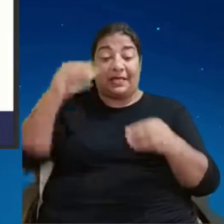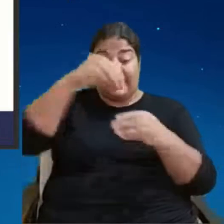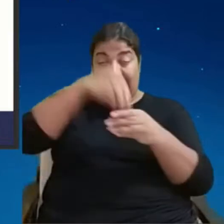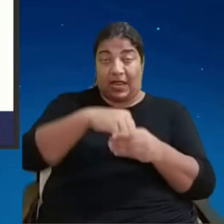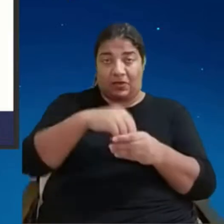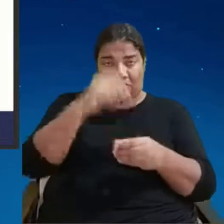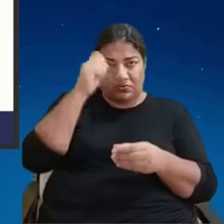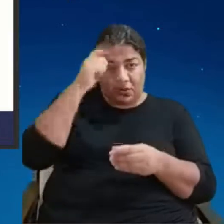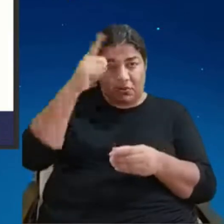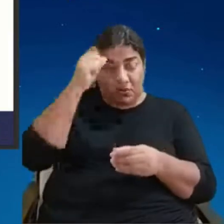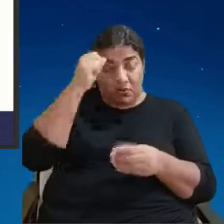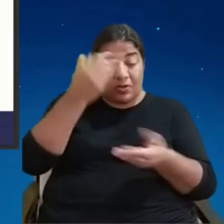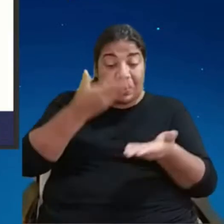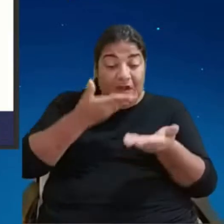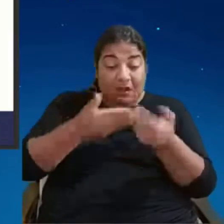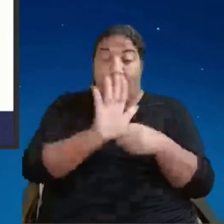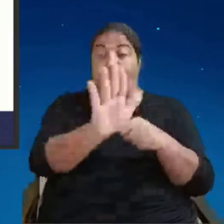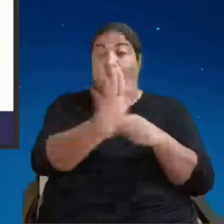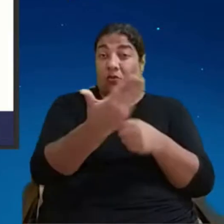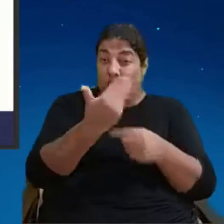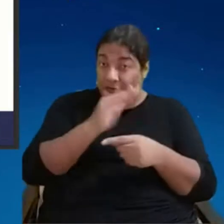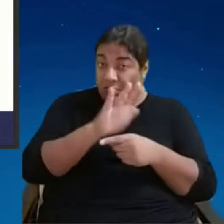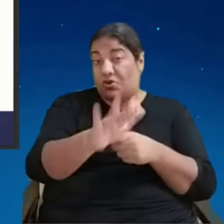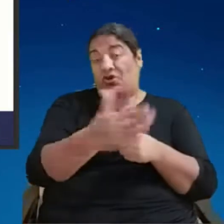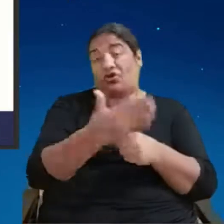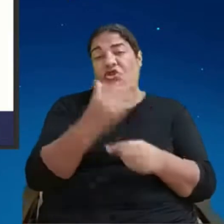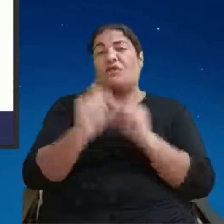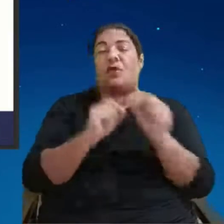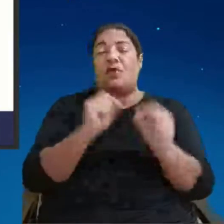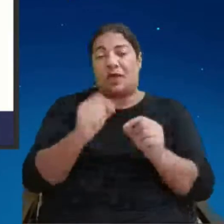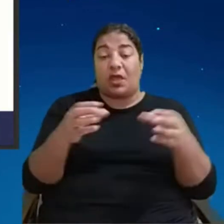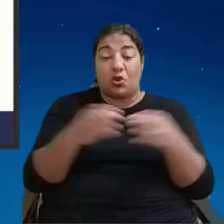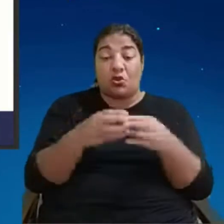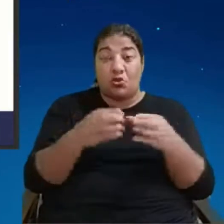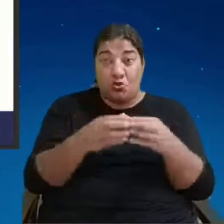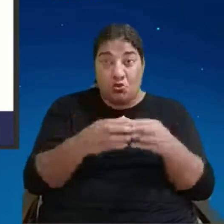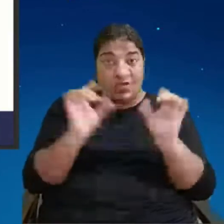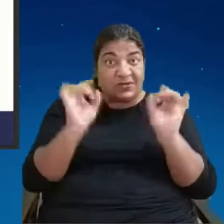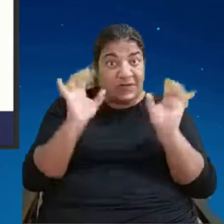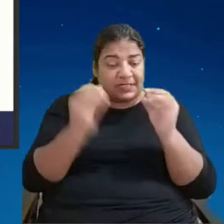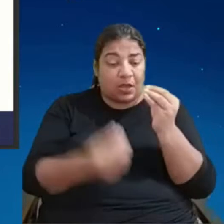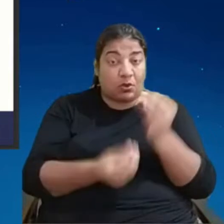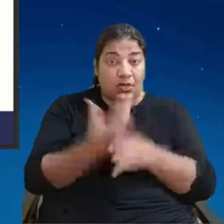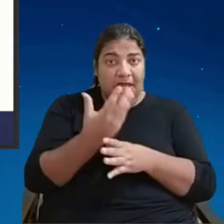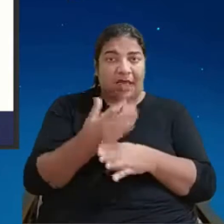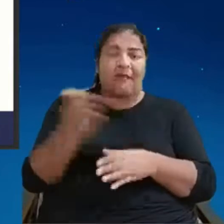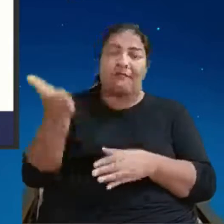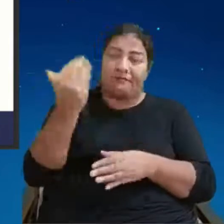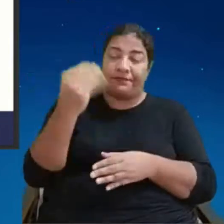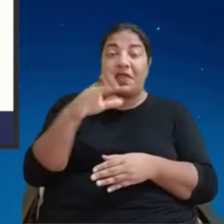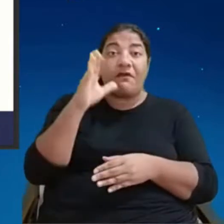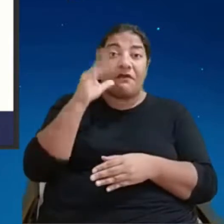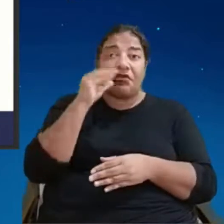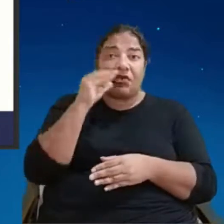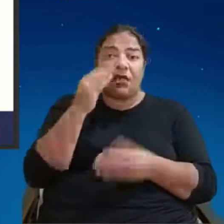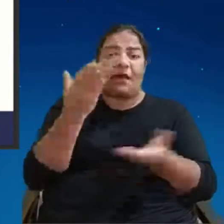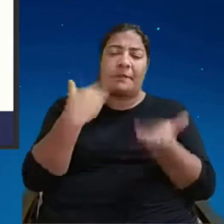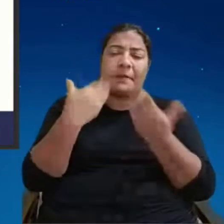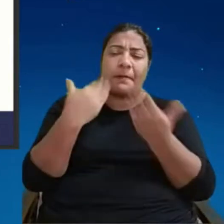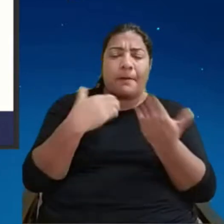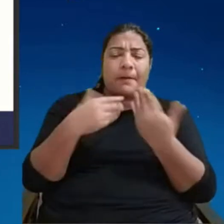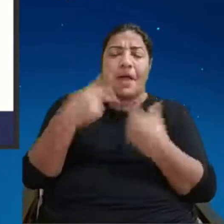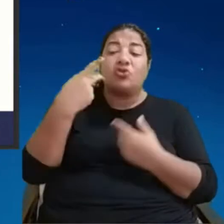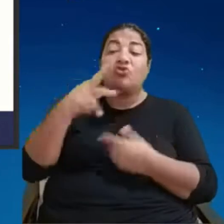é criar um comitê para ouvir os seus funcionários. Vamos ouvi-los. O que será que eles têm de ideia? O que será que